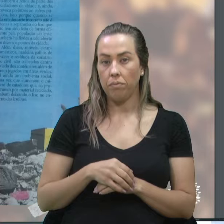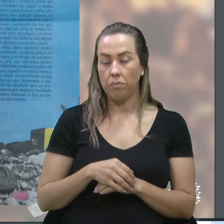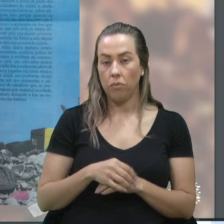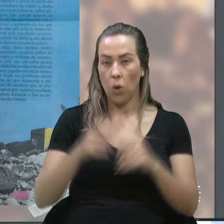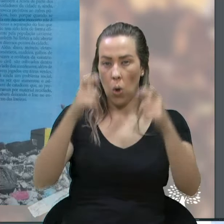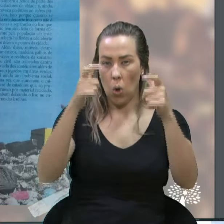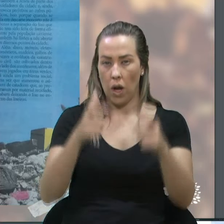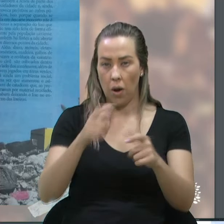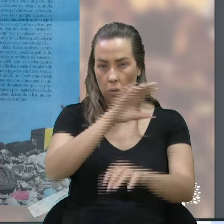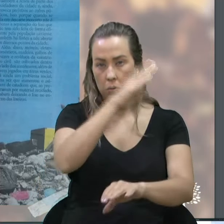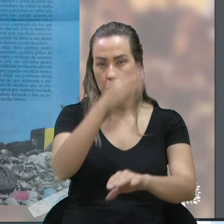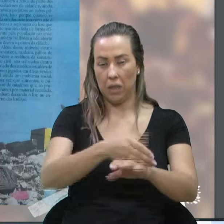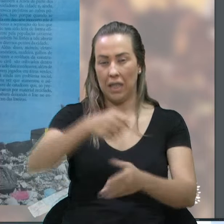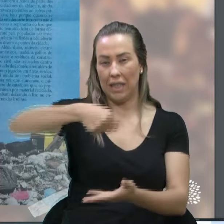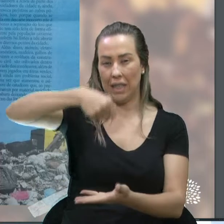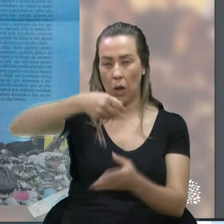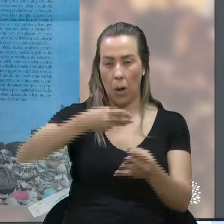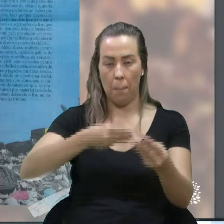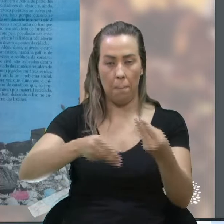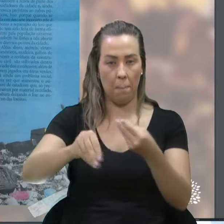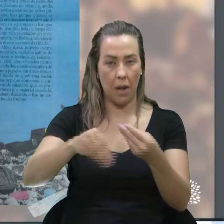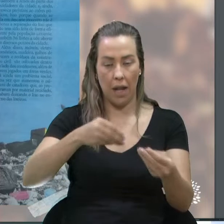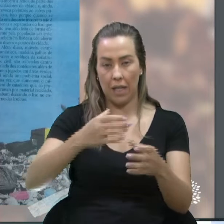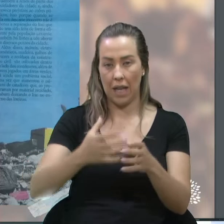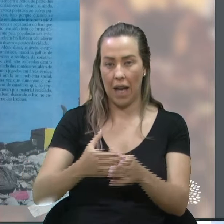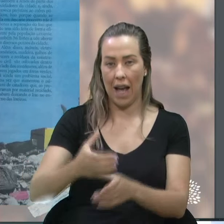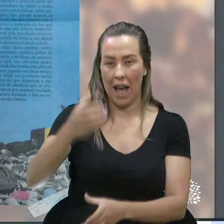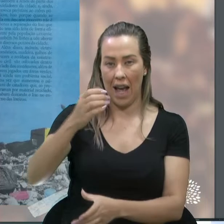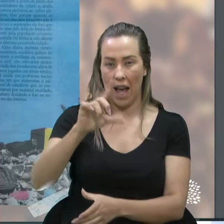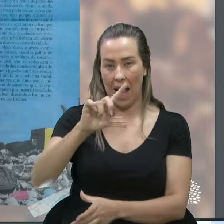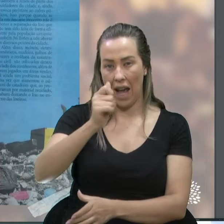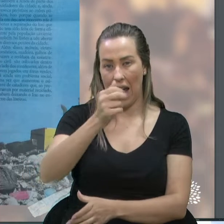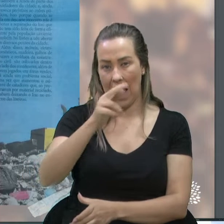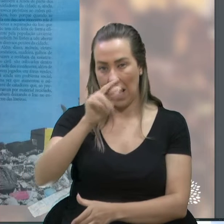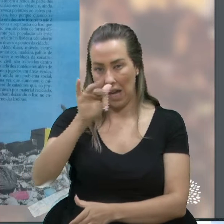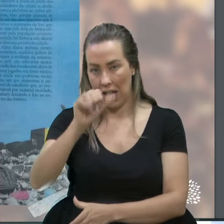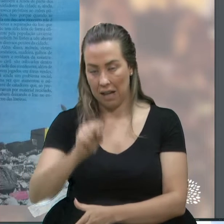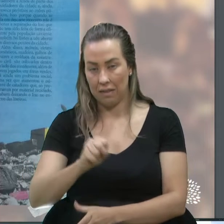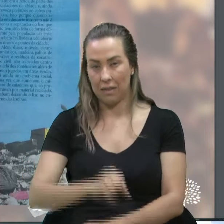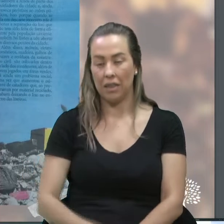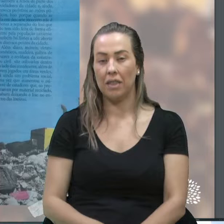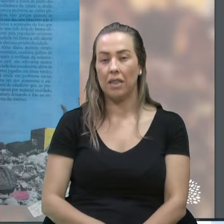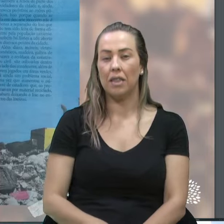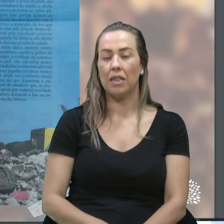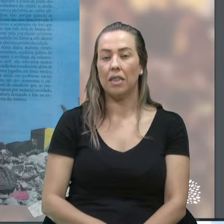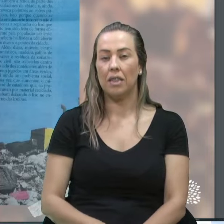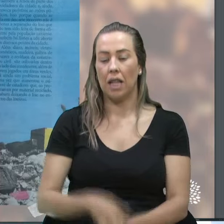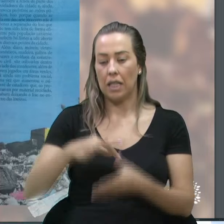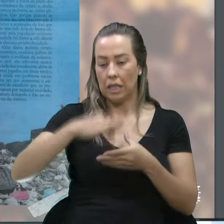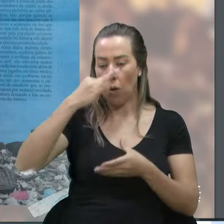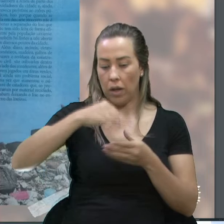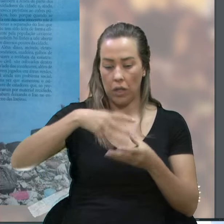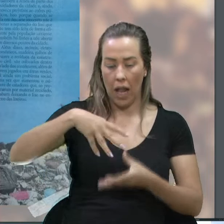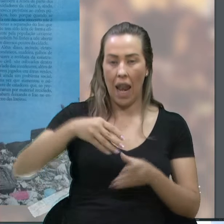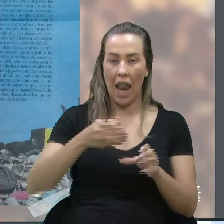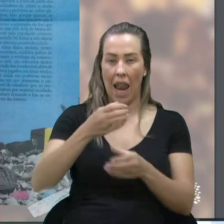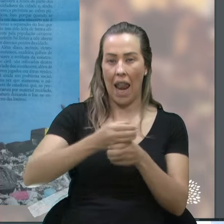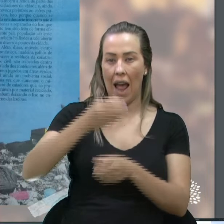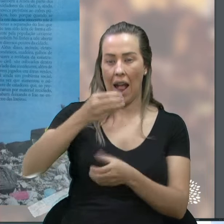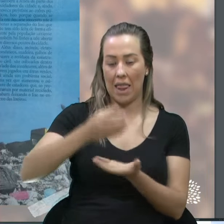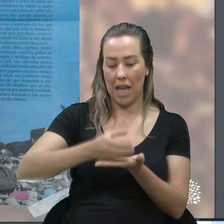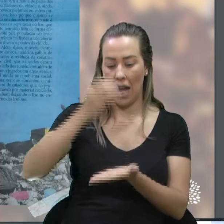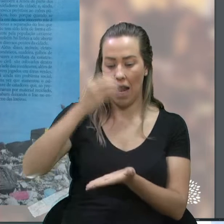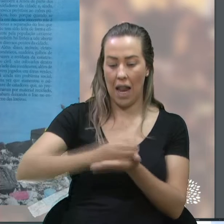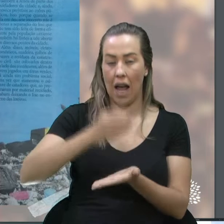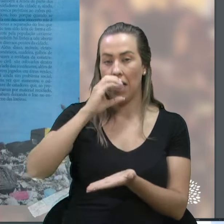Flores, sacolas plásticas, garrafas PETs, embalagens de salgadinho, latas de